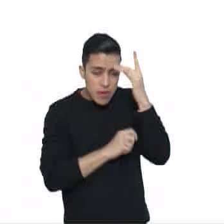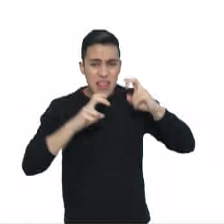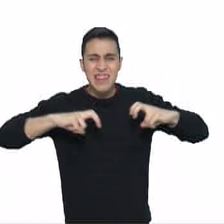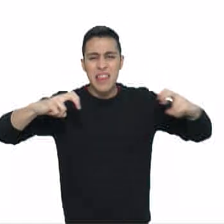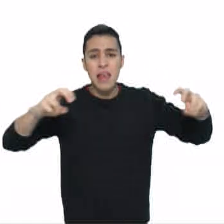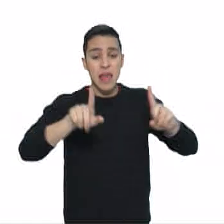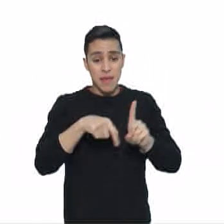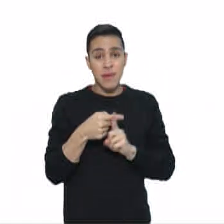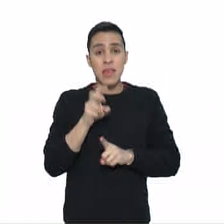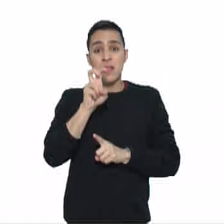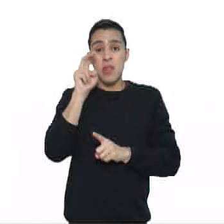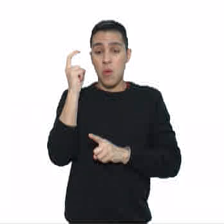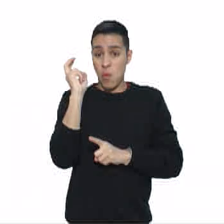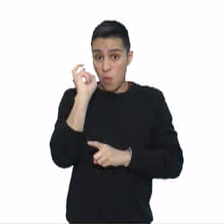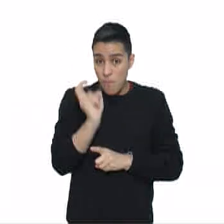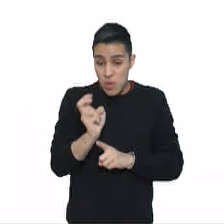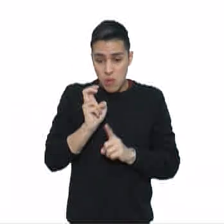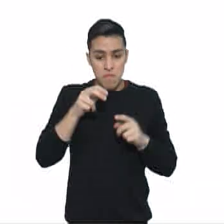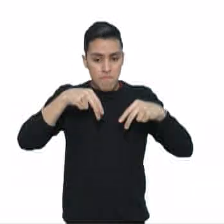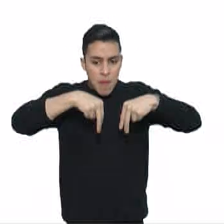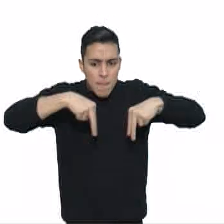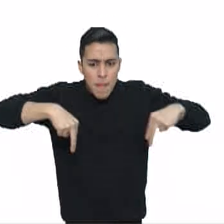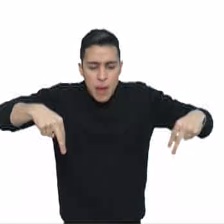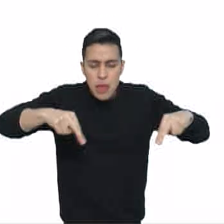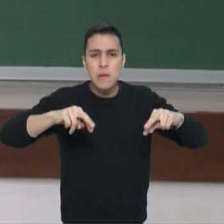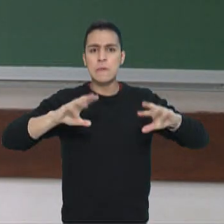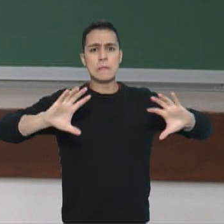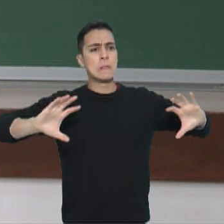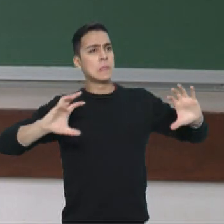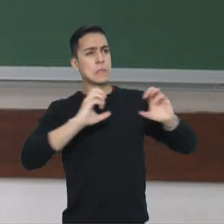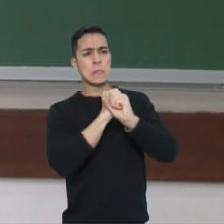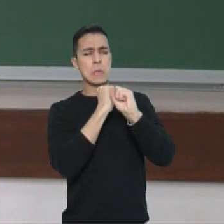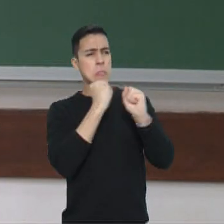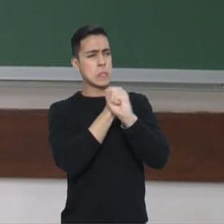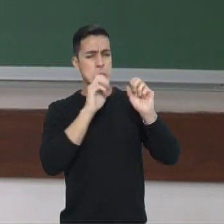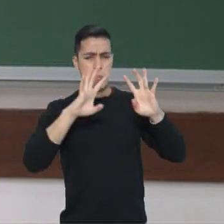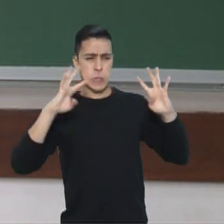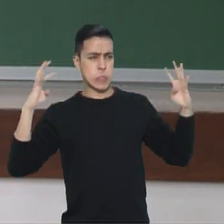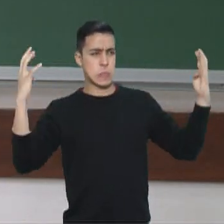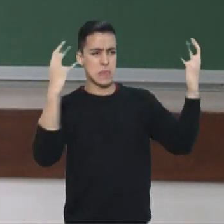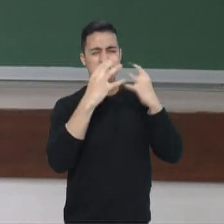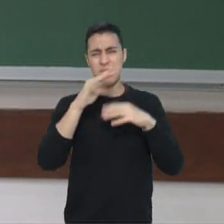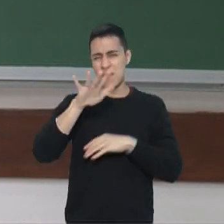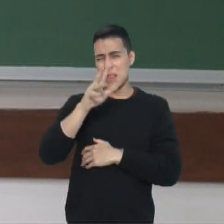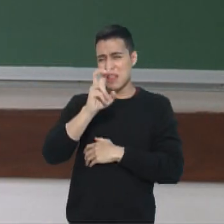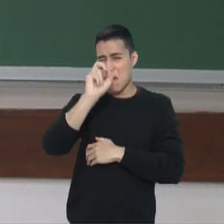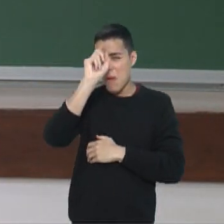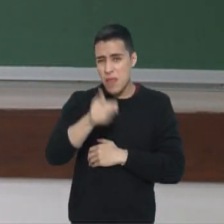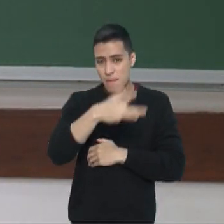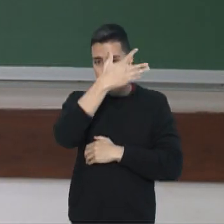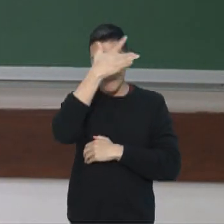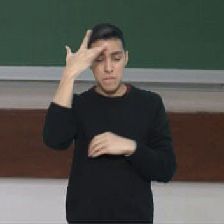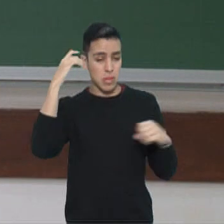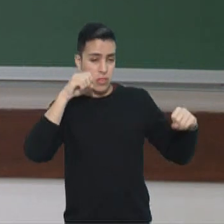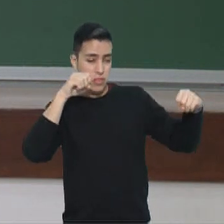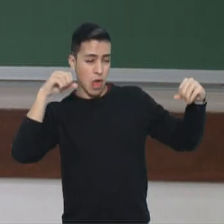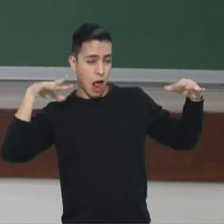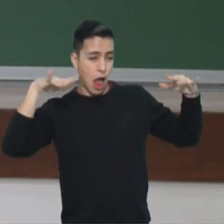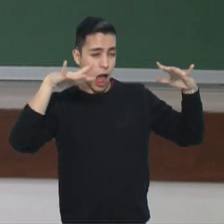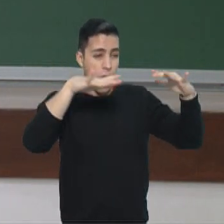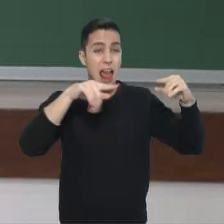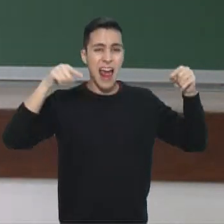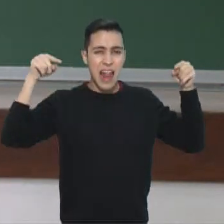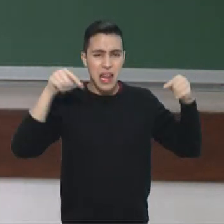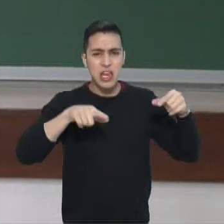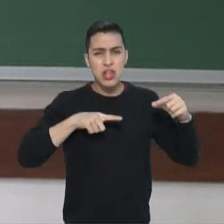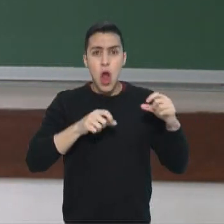mil espectadores em pé. Era, então, uma grande construção para cerca de 50 mil pessoas, né? Ali eram